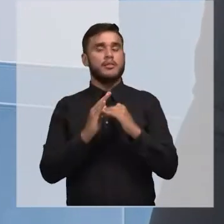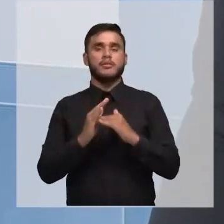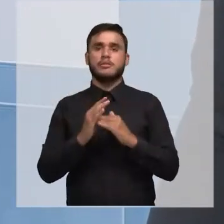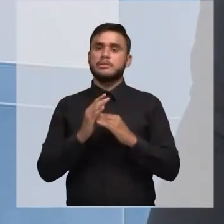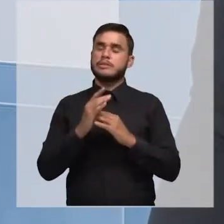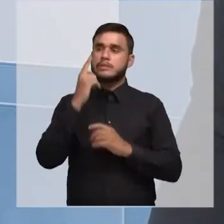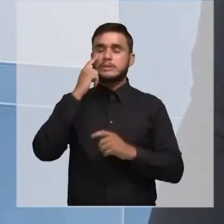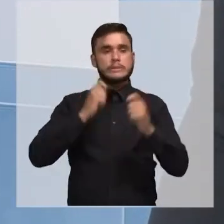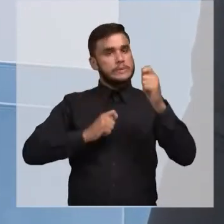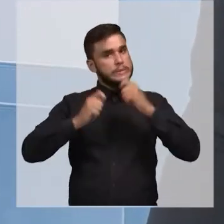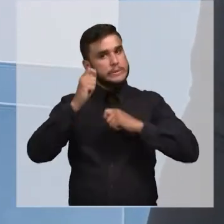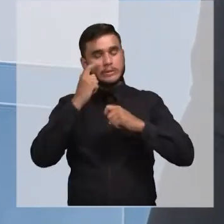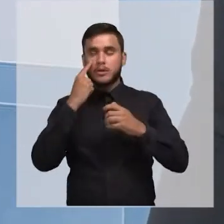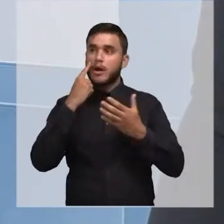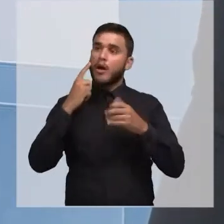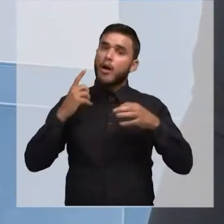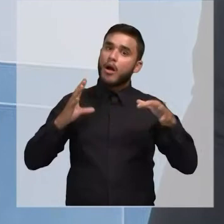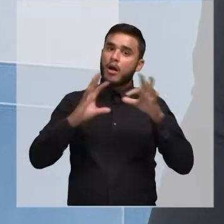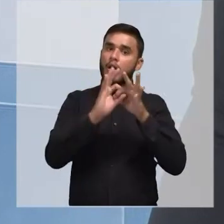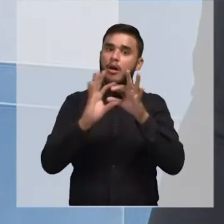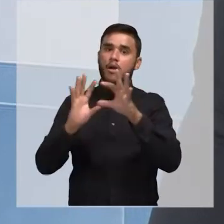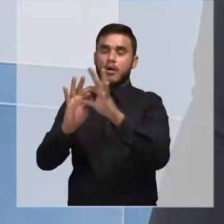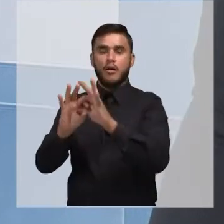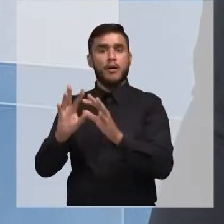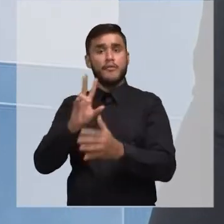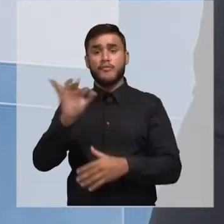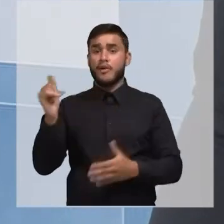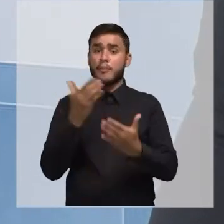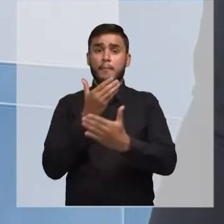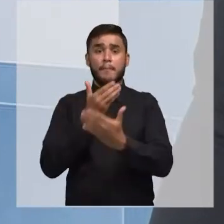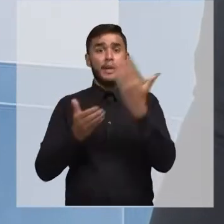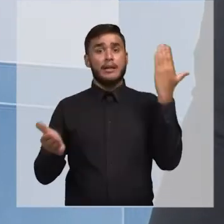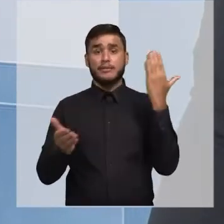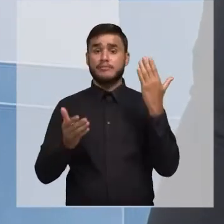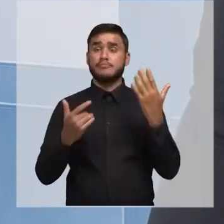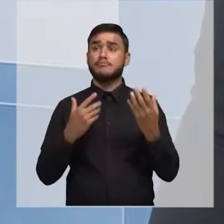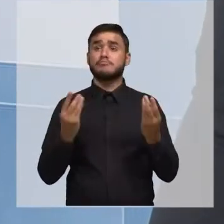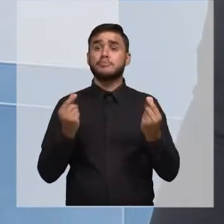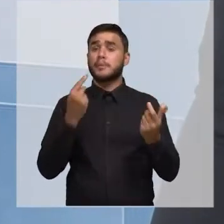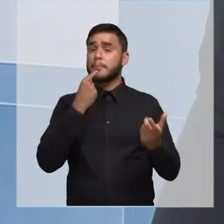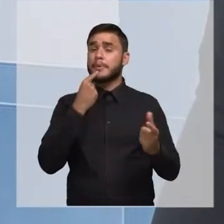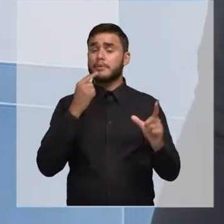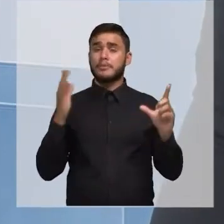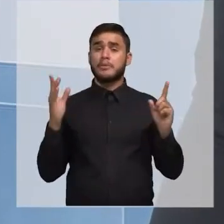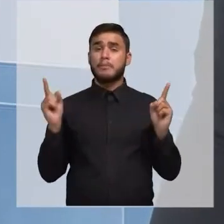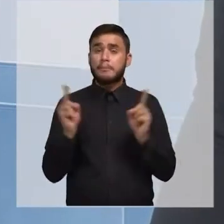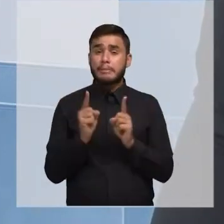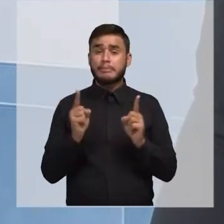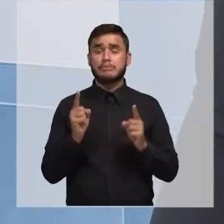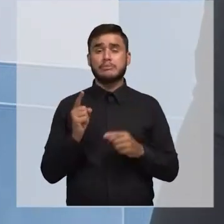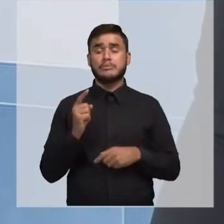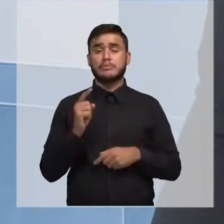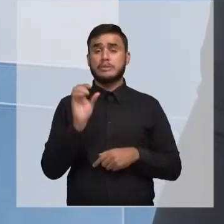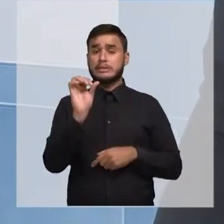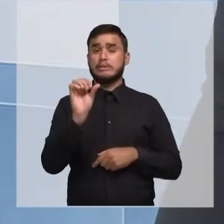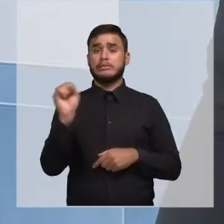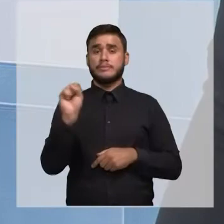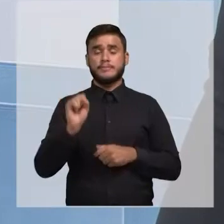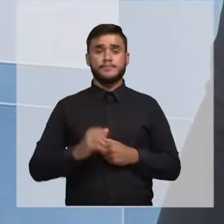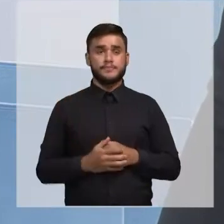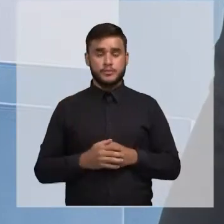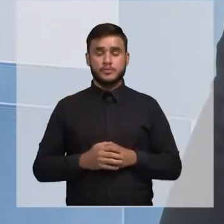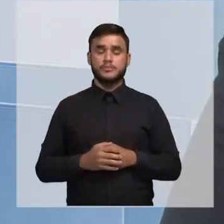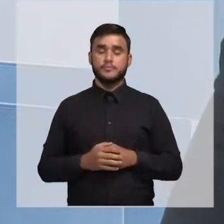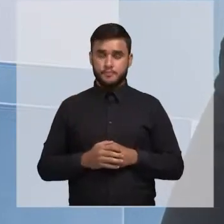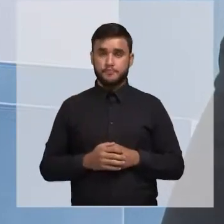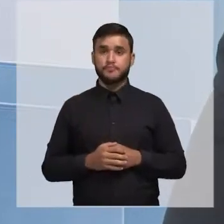convenções, vai também fadada a uma candidatura se apequenar. Marina, Bolsonaro, vamos agora para o